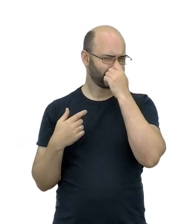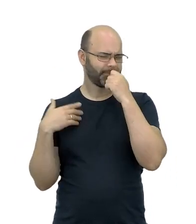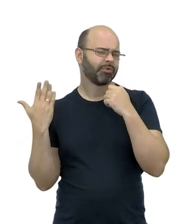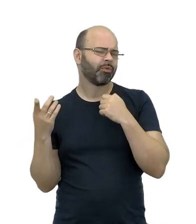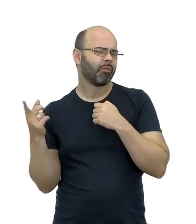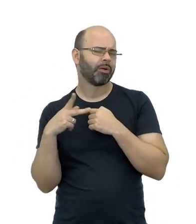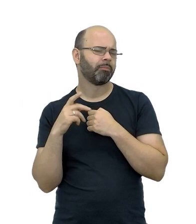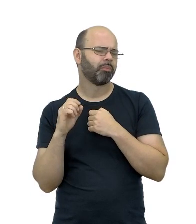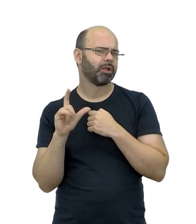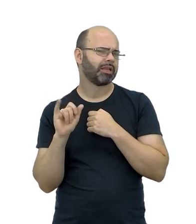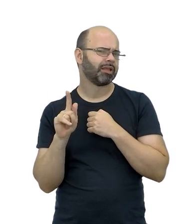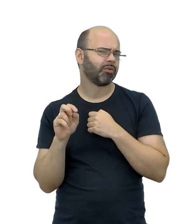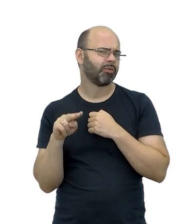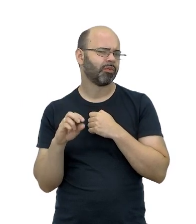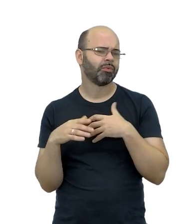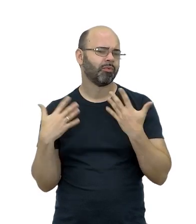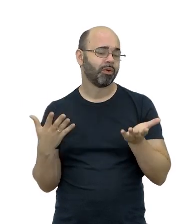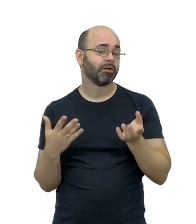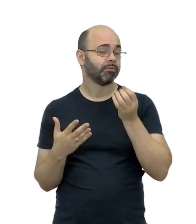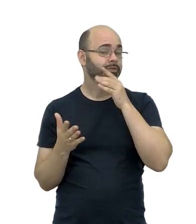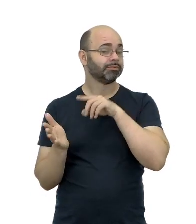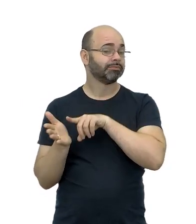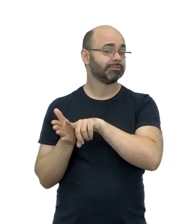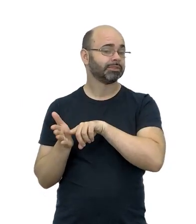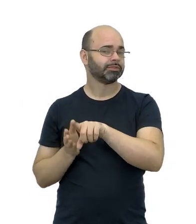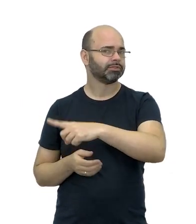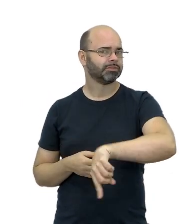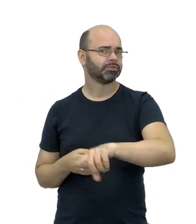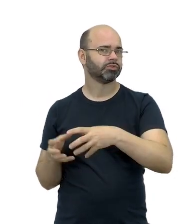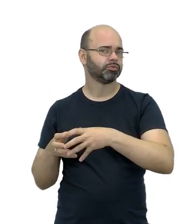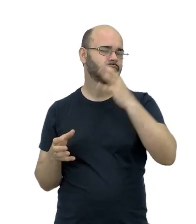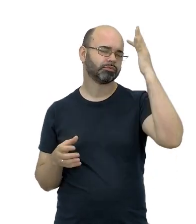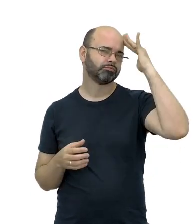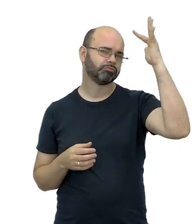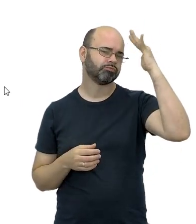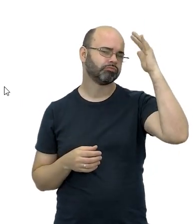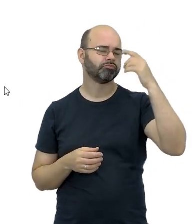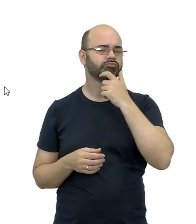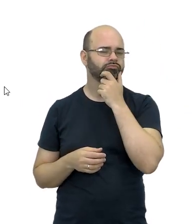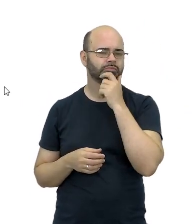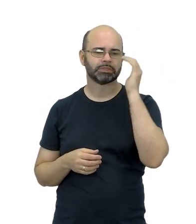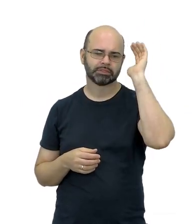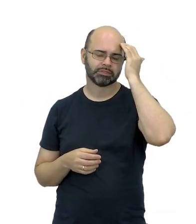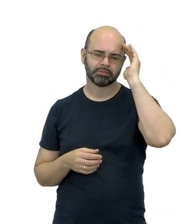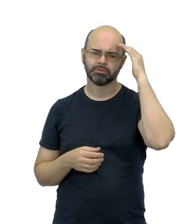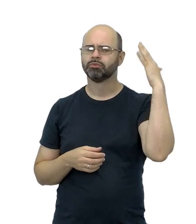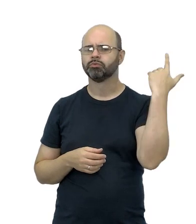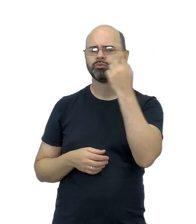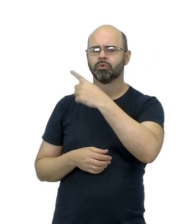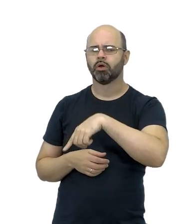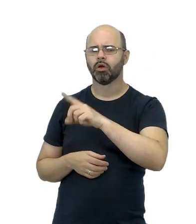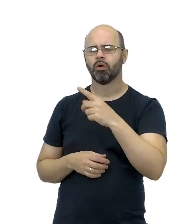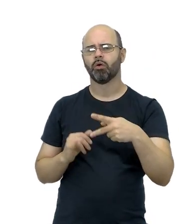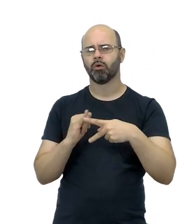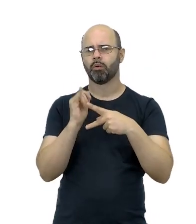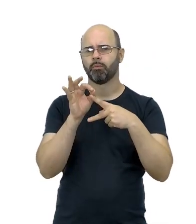nós podemos fazer para que o grupo possa chegar aí na sua ideia do que é um polígono e de